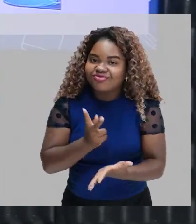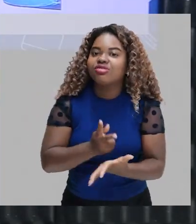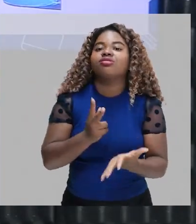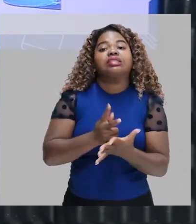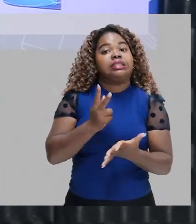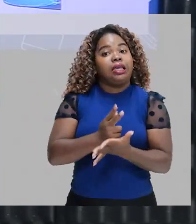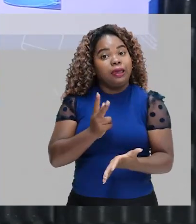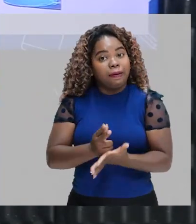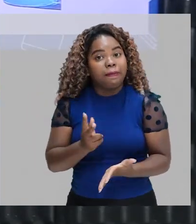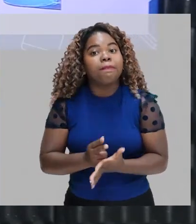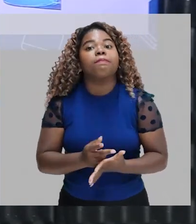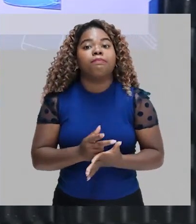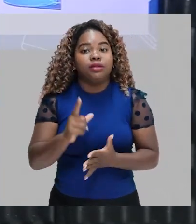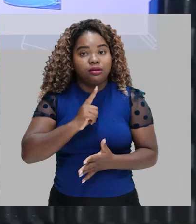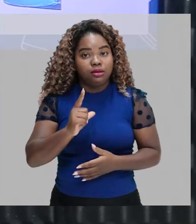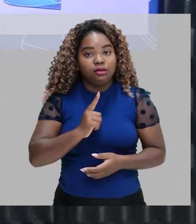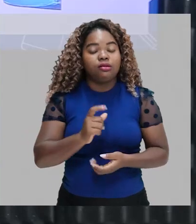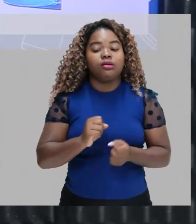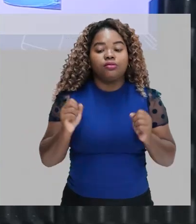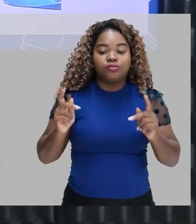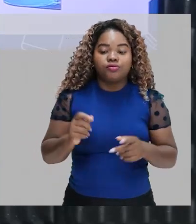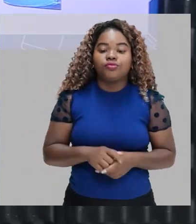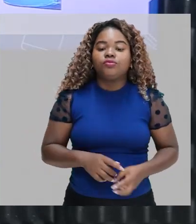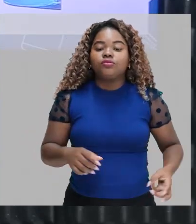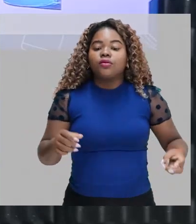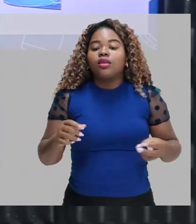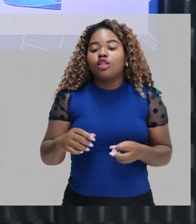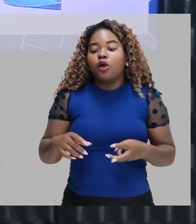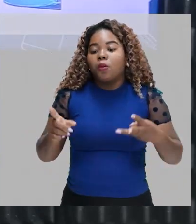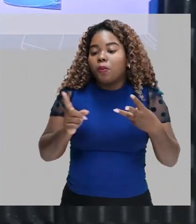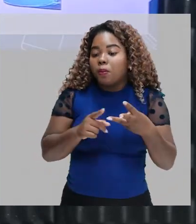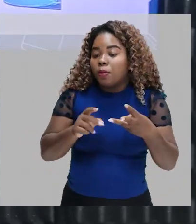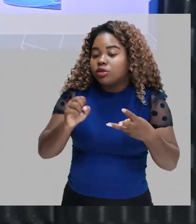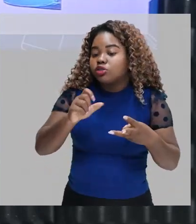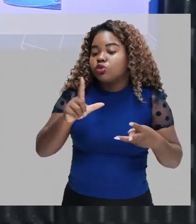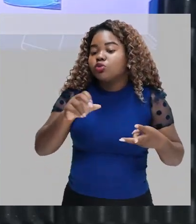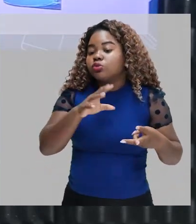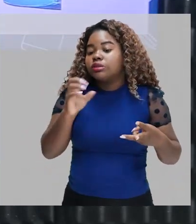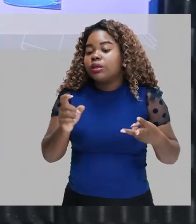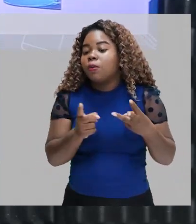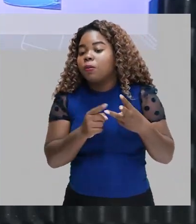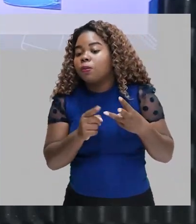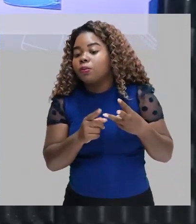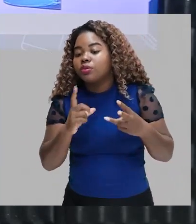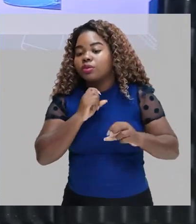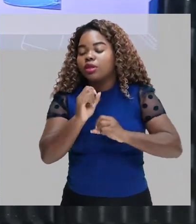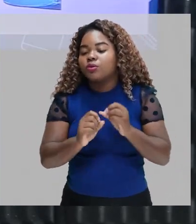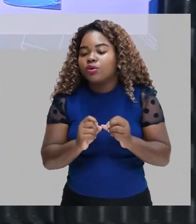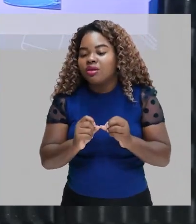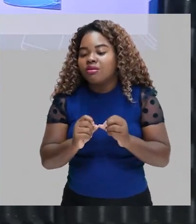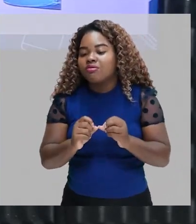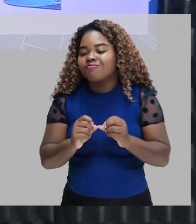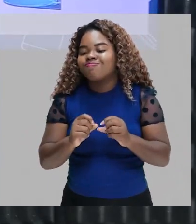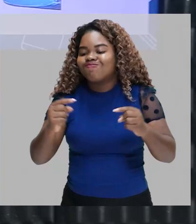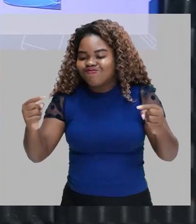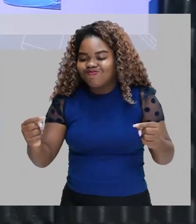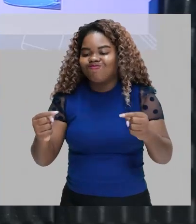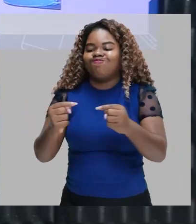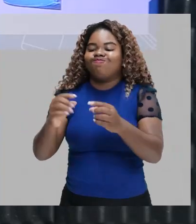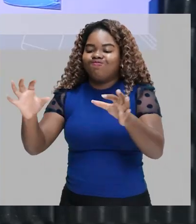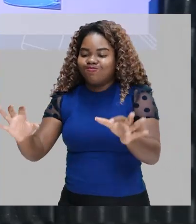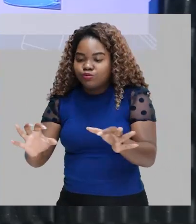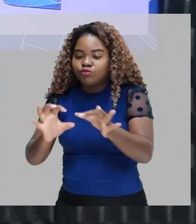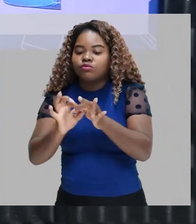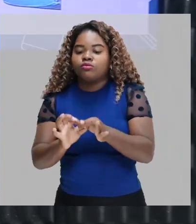demais esses termos. Então, uma solução ela é formada pela combinação do